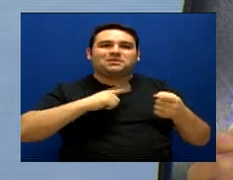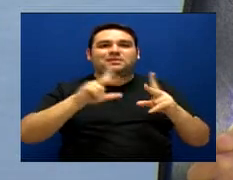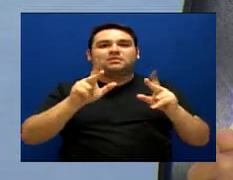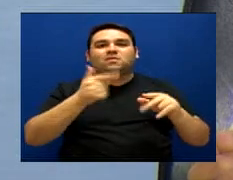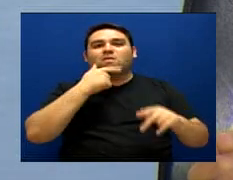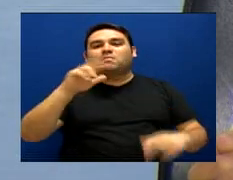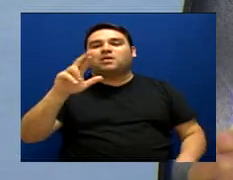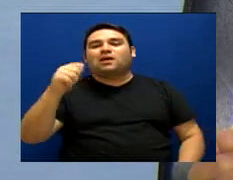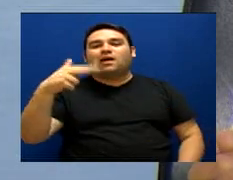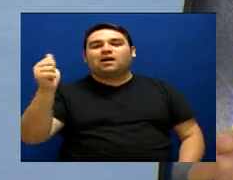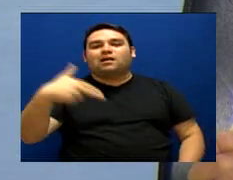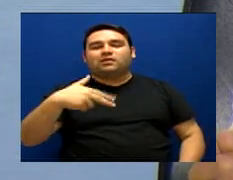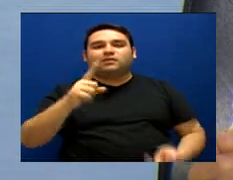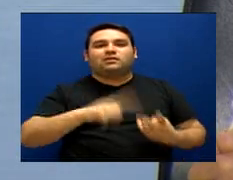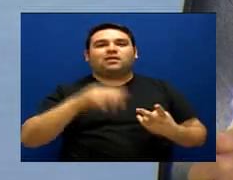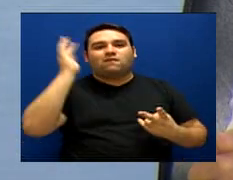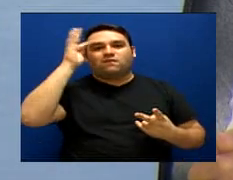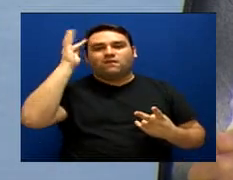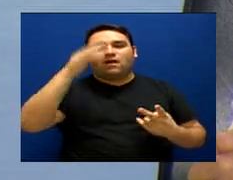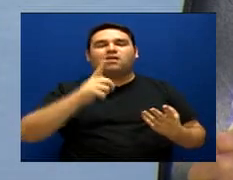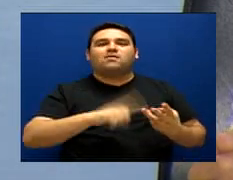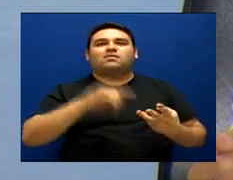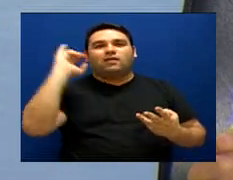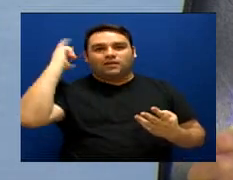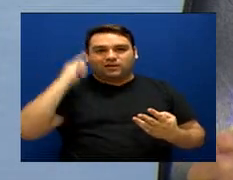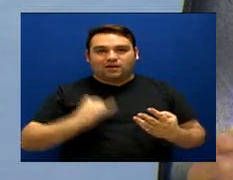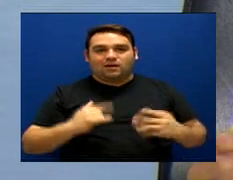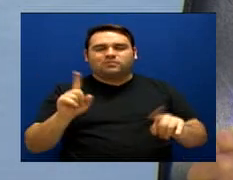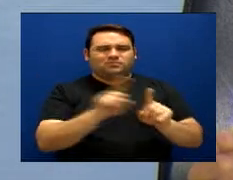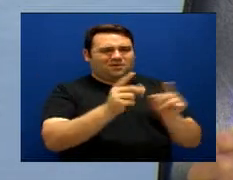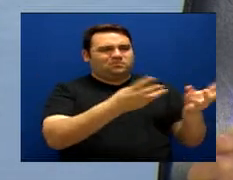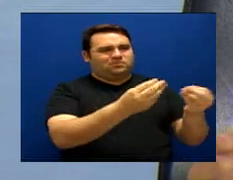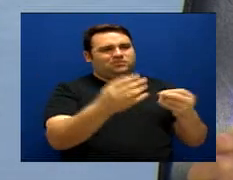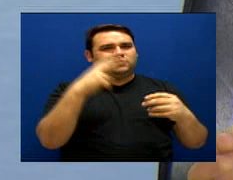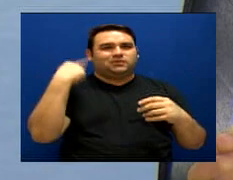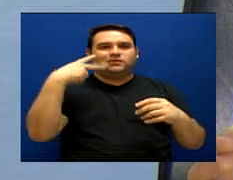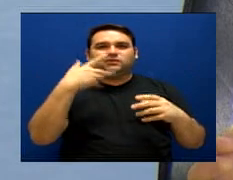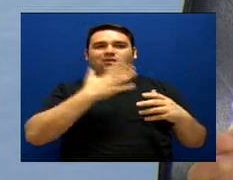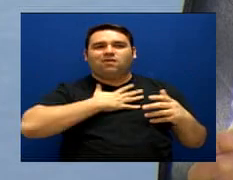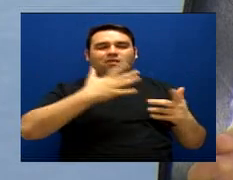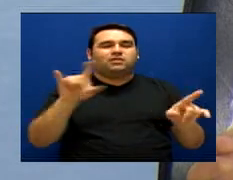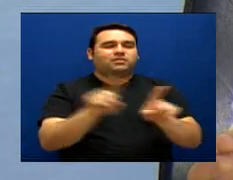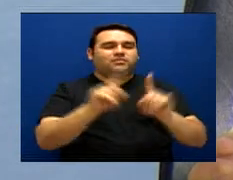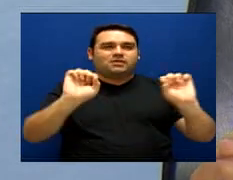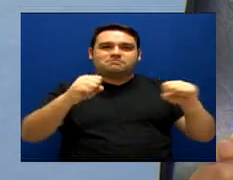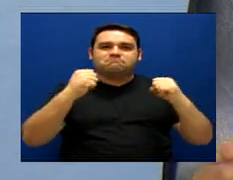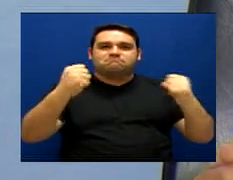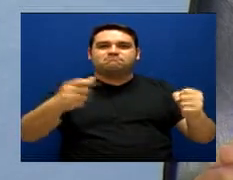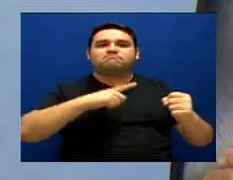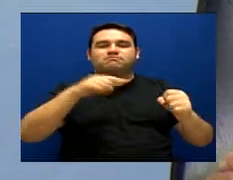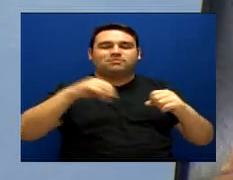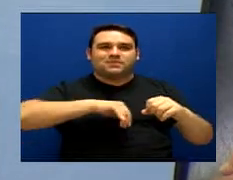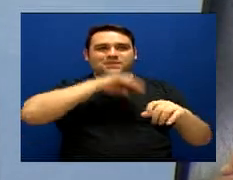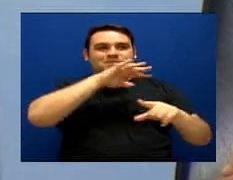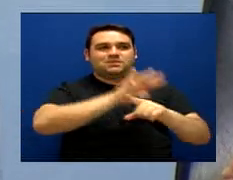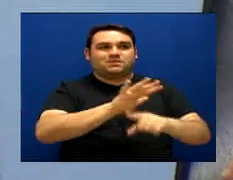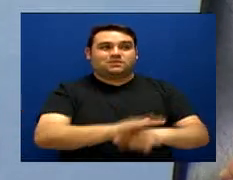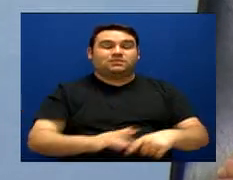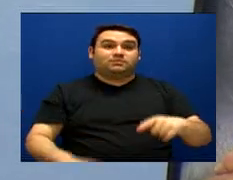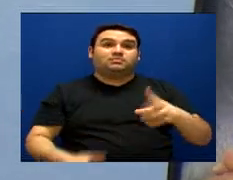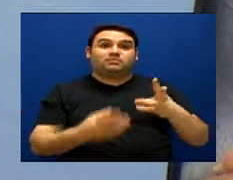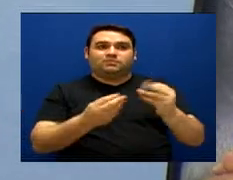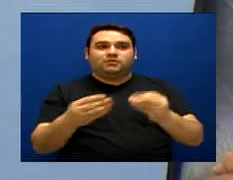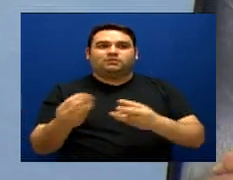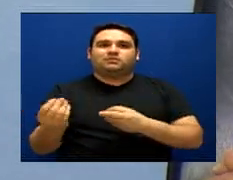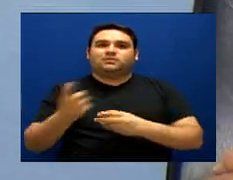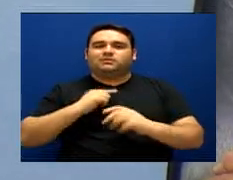Renan, como o próprio Fausto, que não teve, a colega Yara, e a maioria dos vereadores, lutando pelos animais. Sei que tem muita